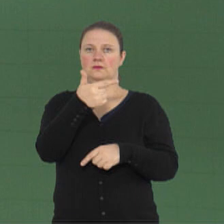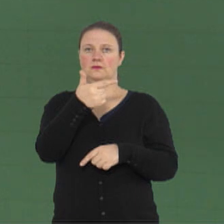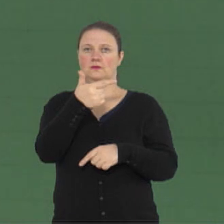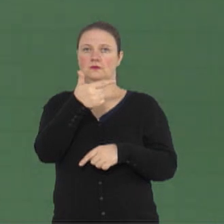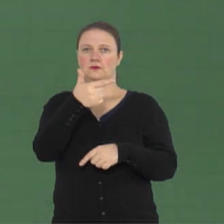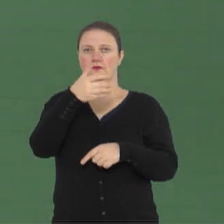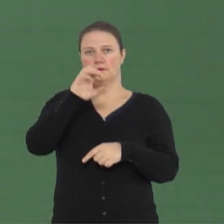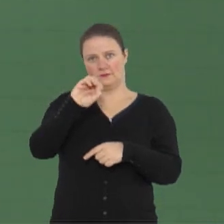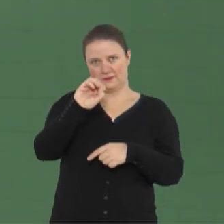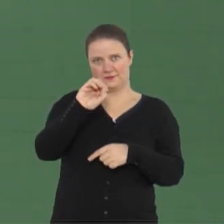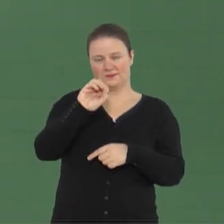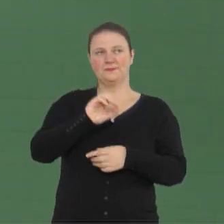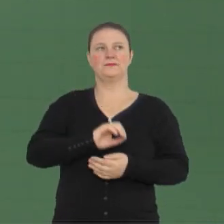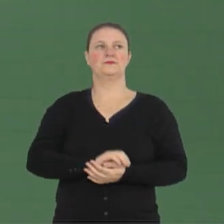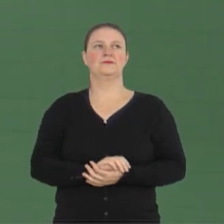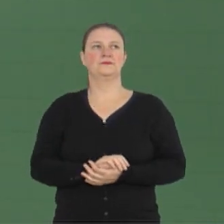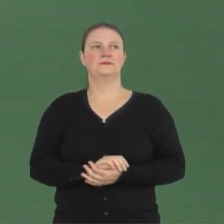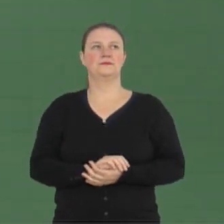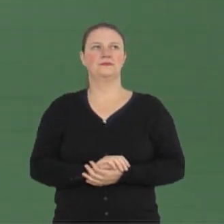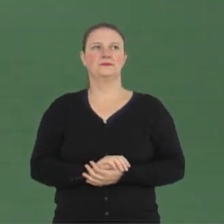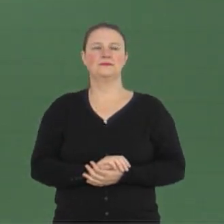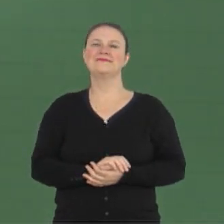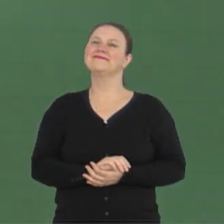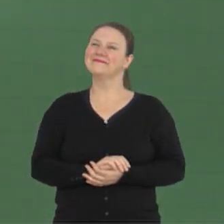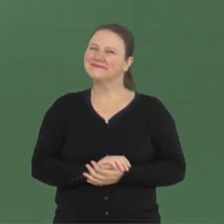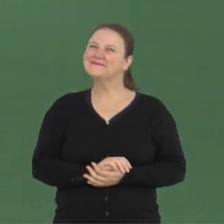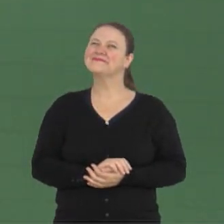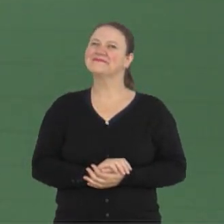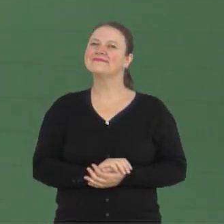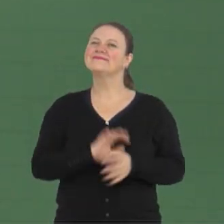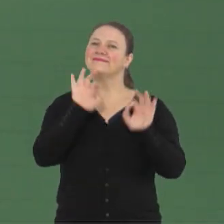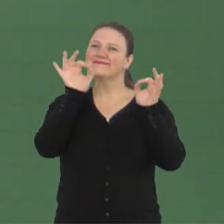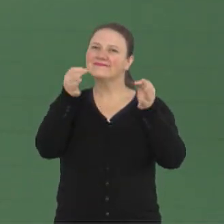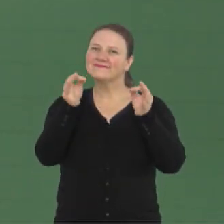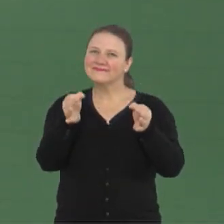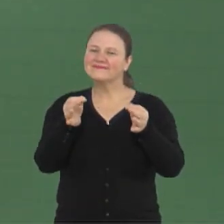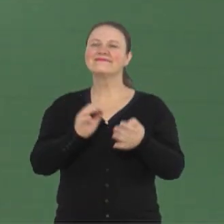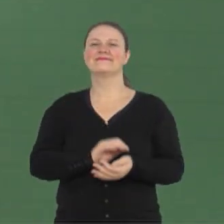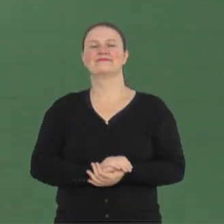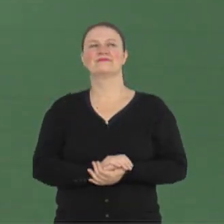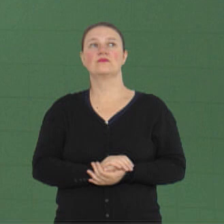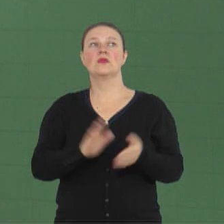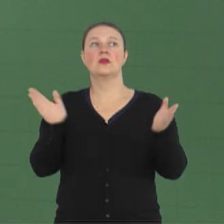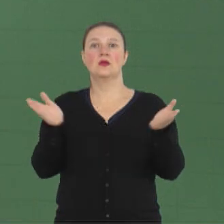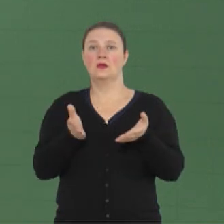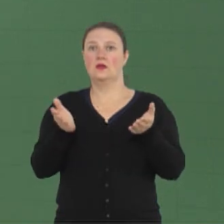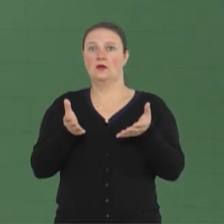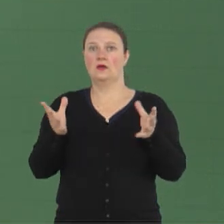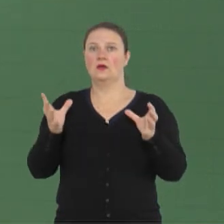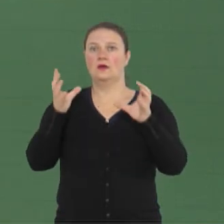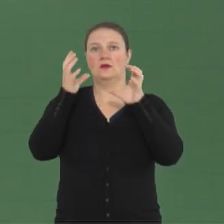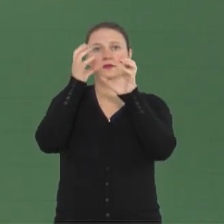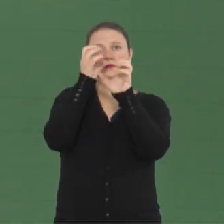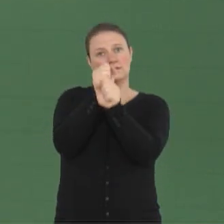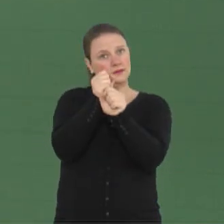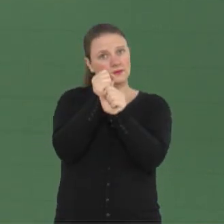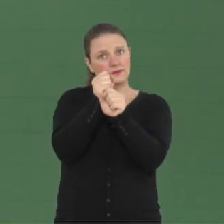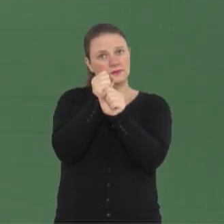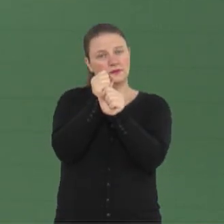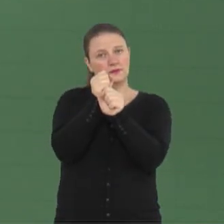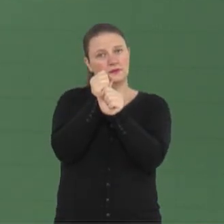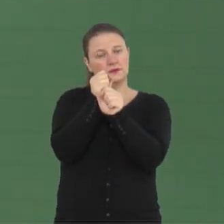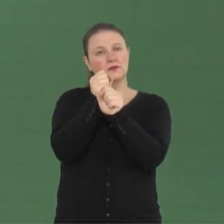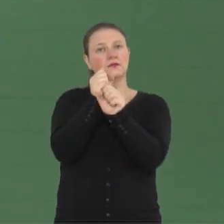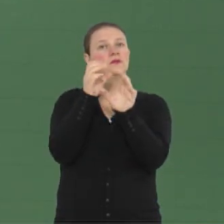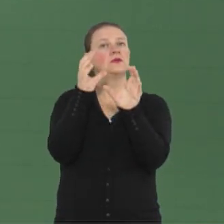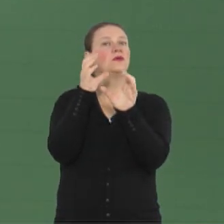nós temos? Muito bem, 20. Exatamente isso. E agora sim, como nós temos